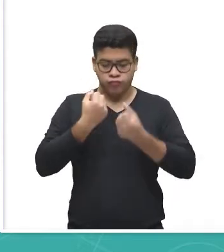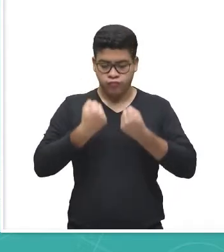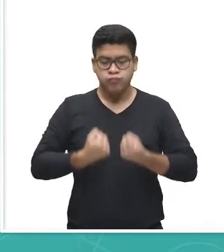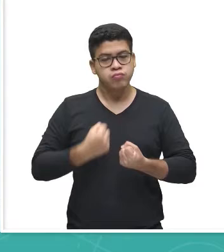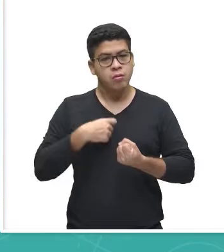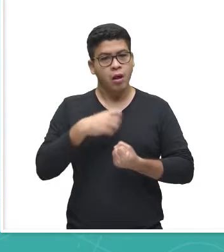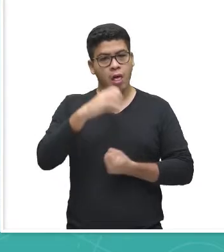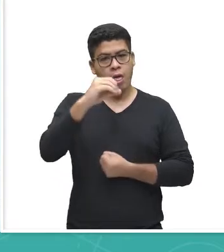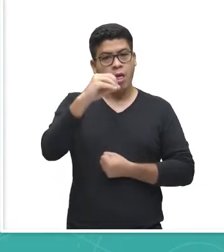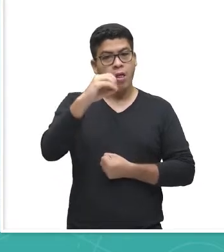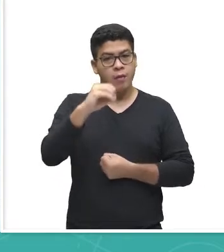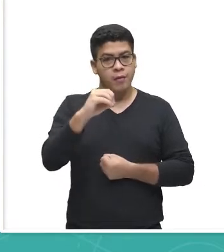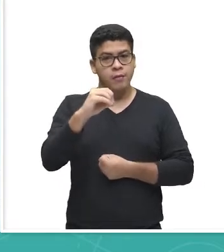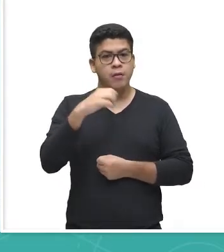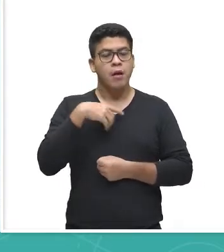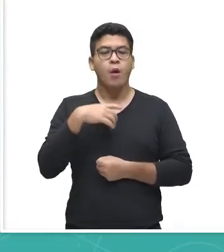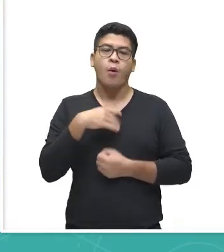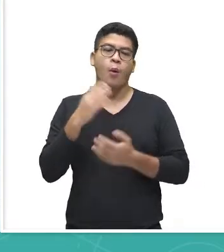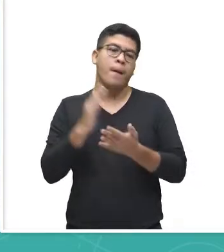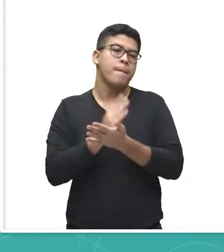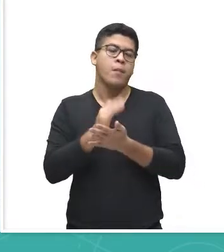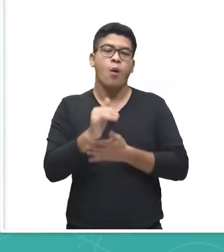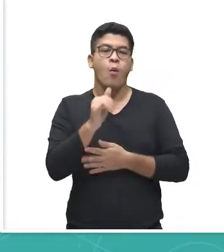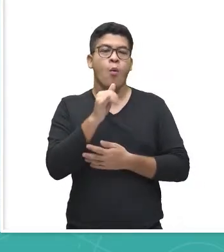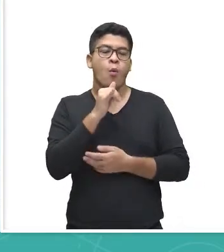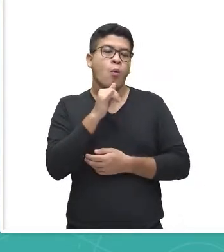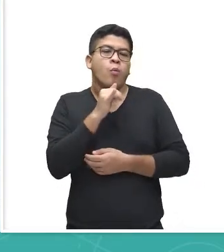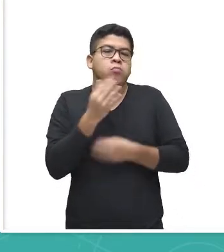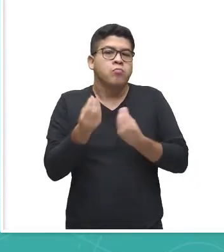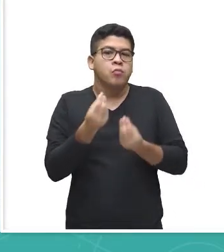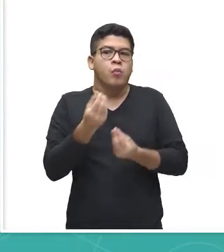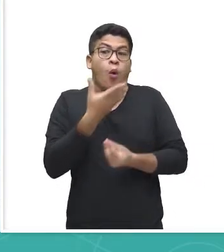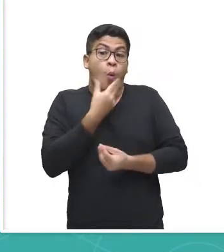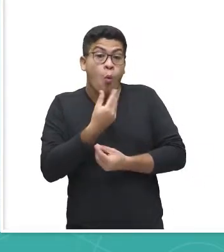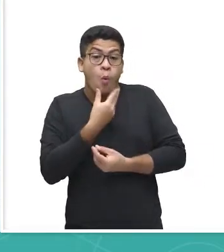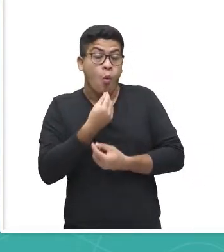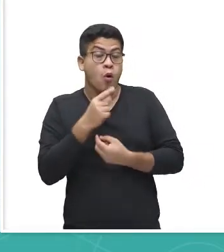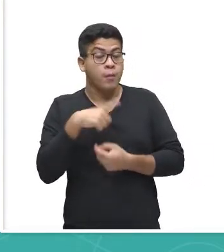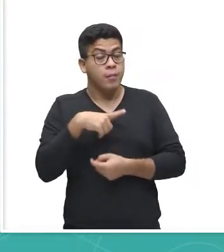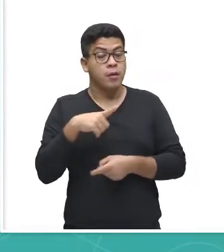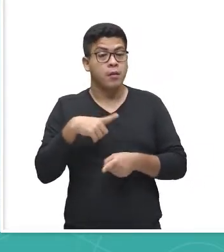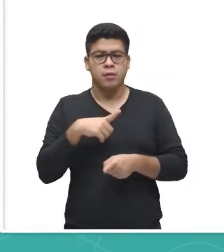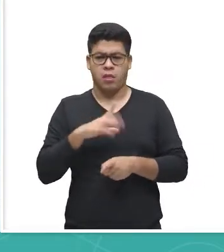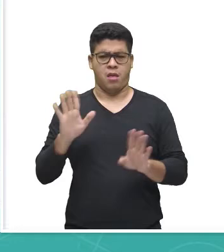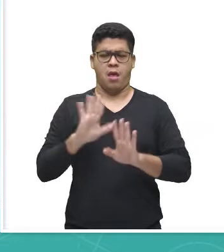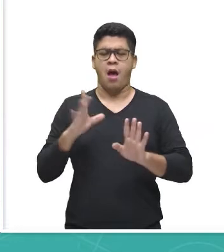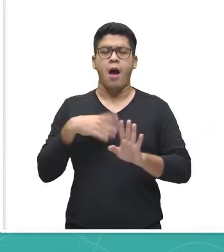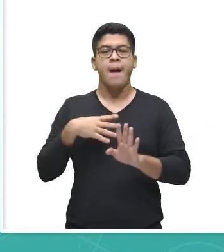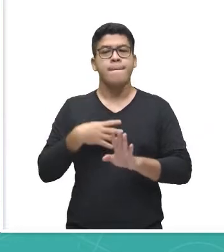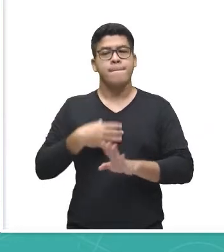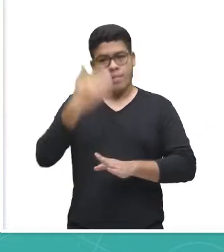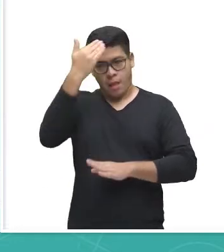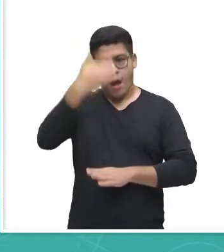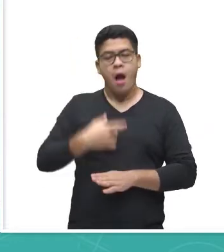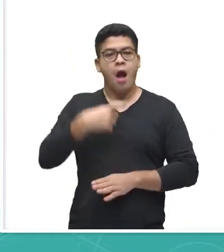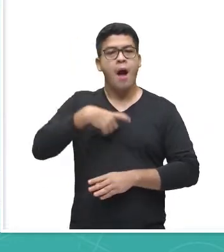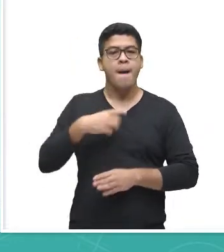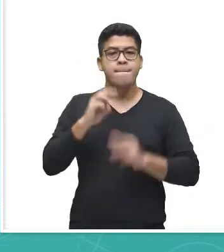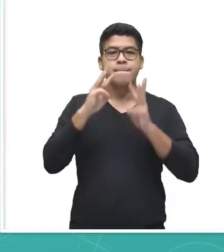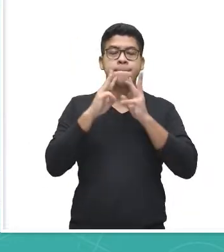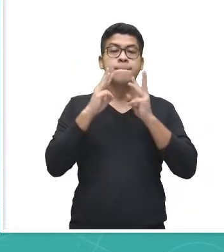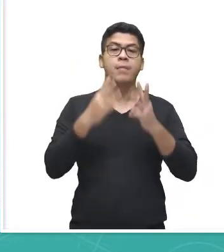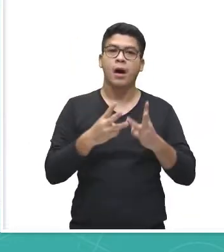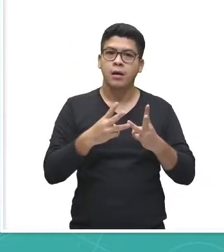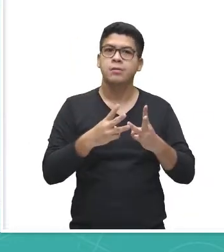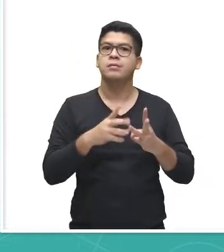Né? Então provavelmente é um homem que pesa aproximadamente 90 quilos, mas pesa não, né? A massa do corpo dele, a quantidade de